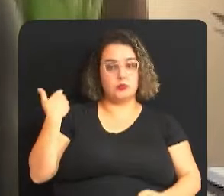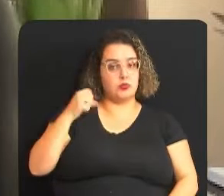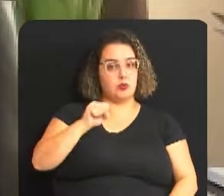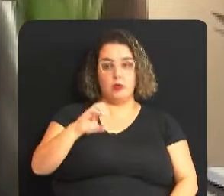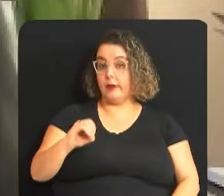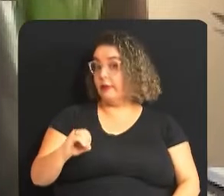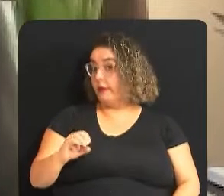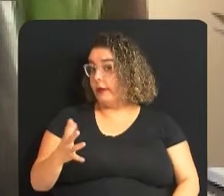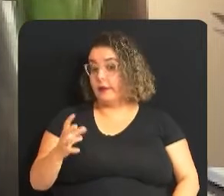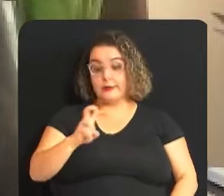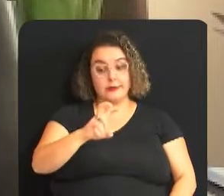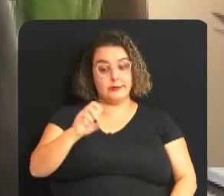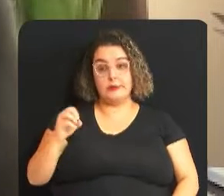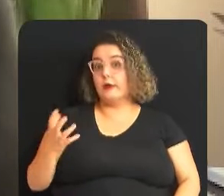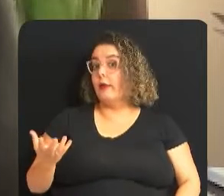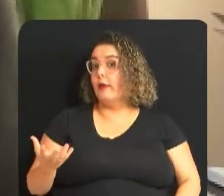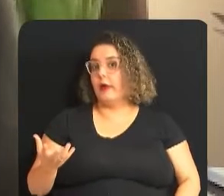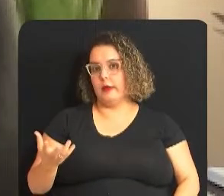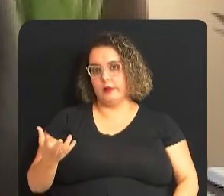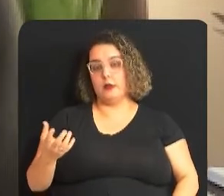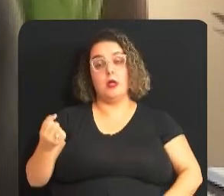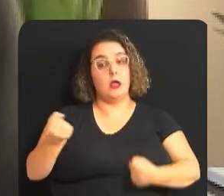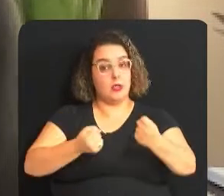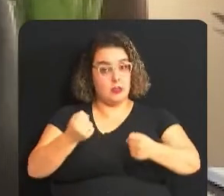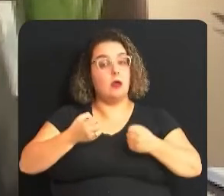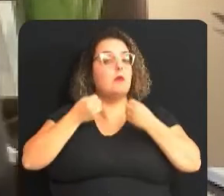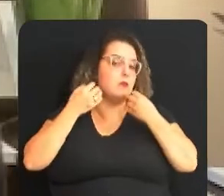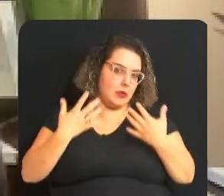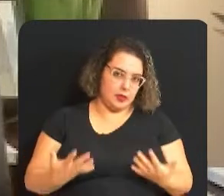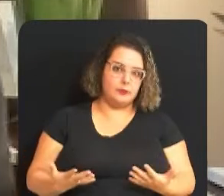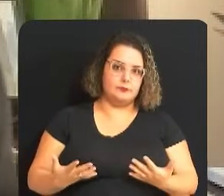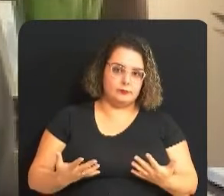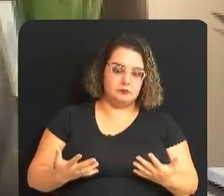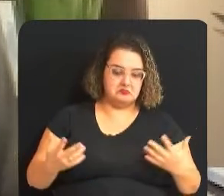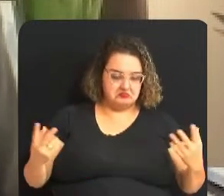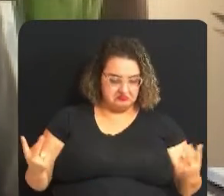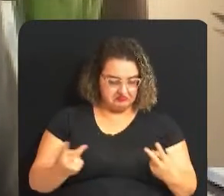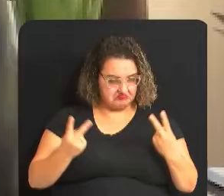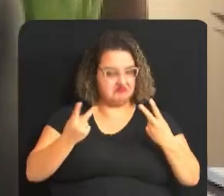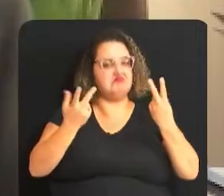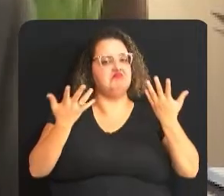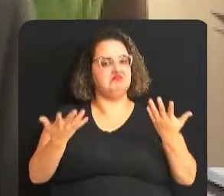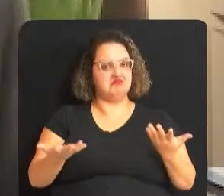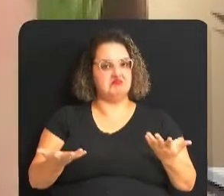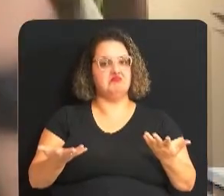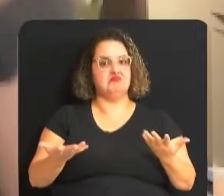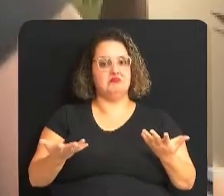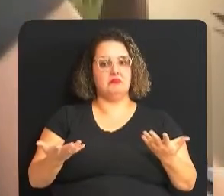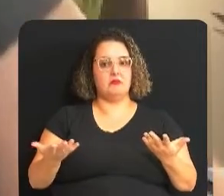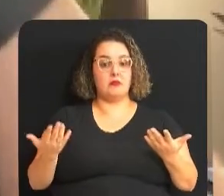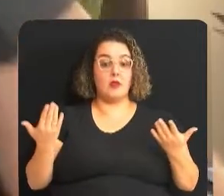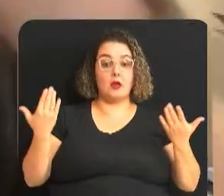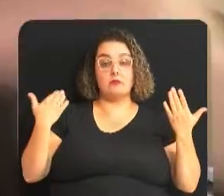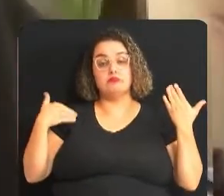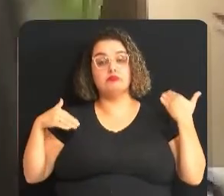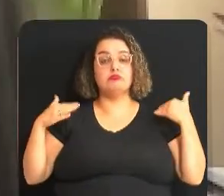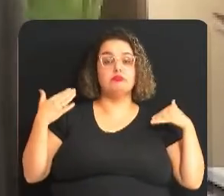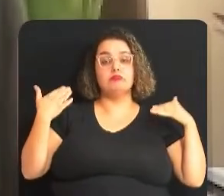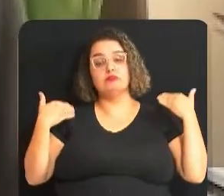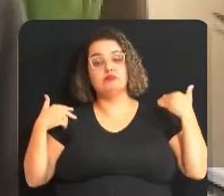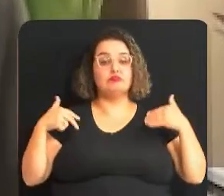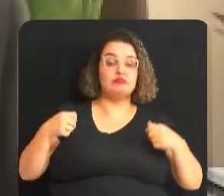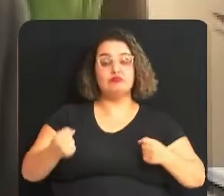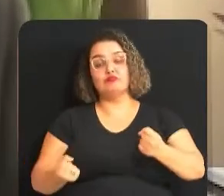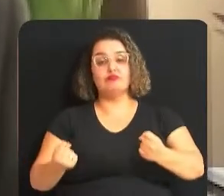anos de idade. Esse carro bem cuidado, ele vai ser valioso. Ele vai passear nas cidades do interior desfilando como um